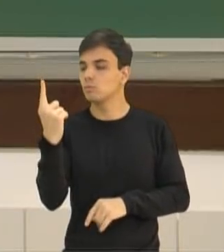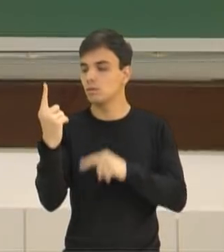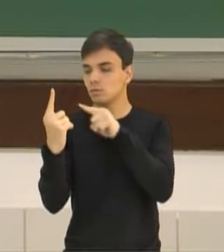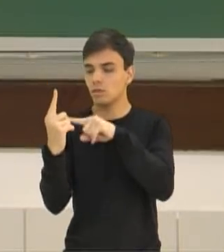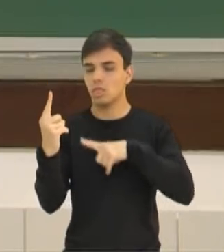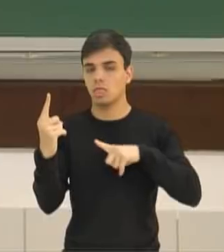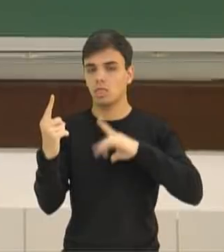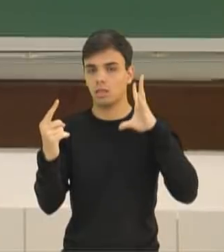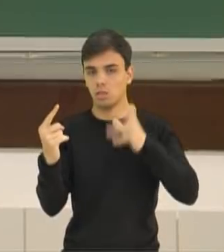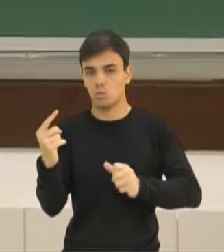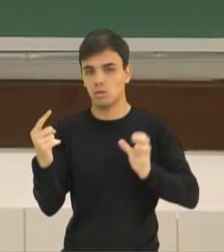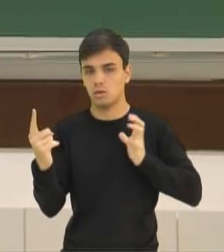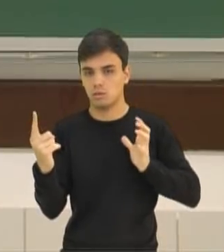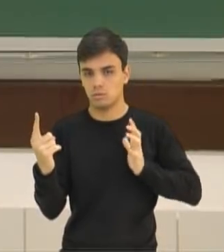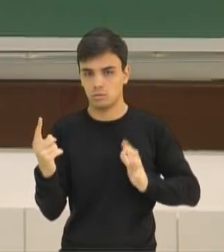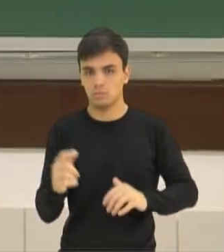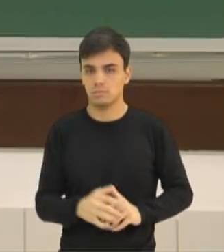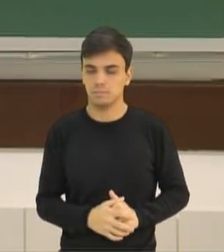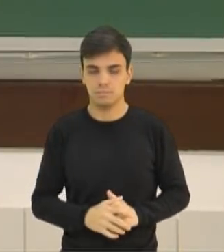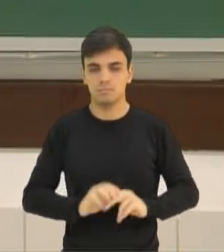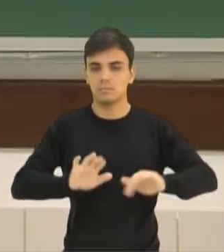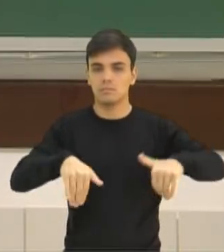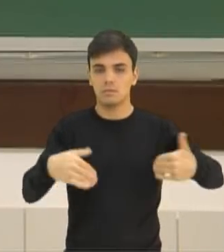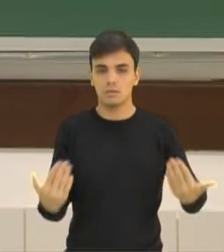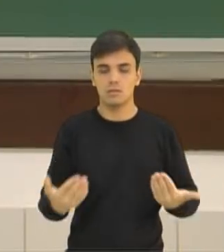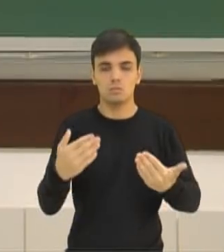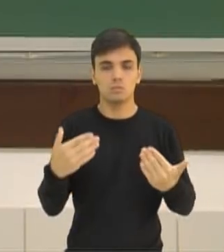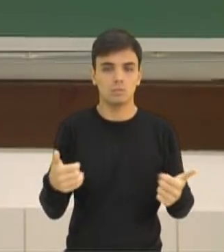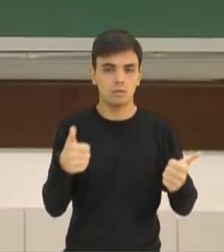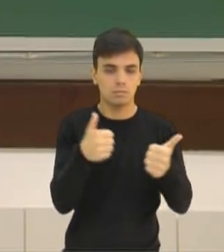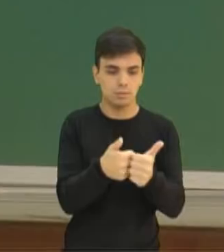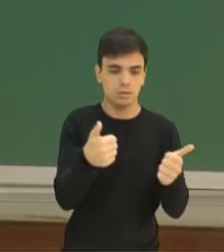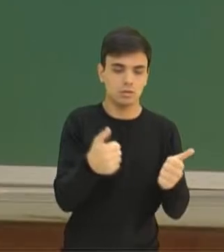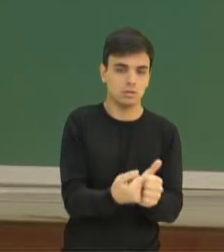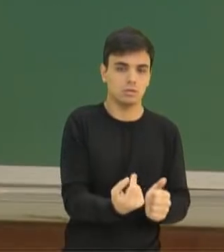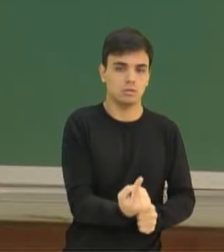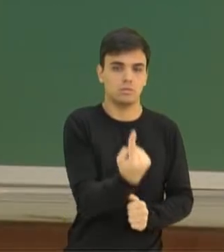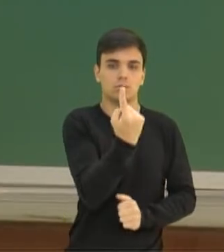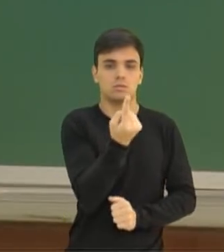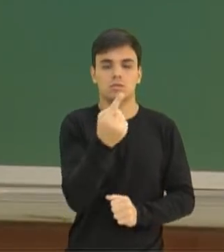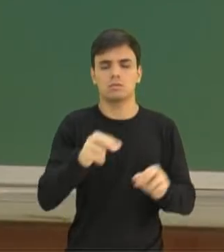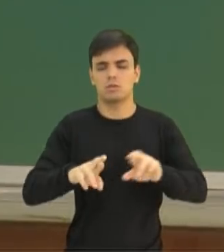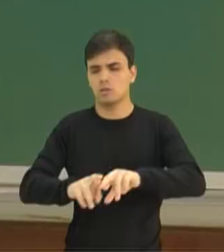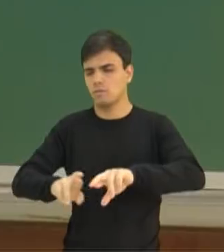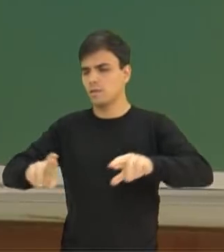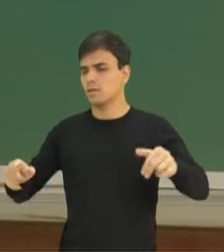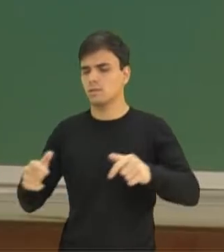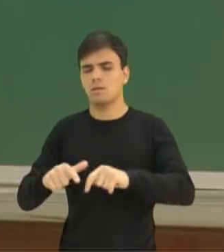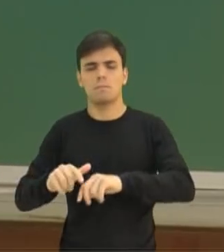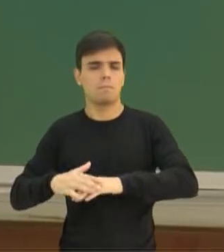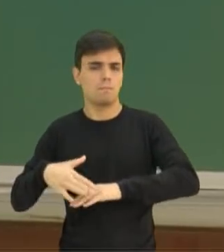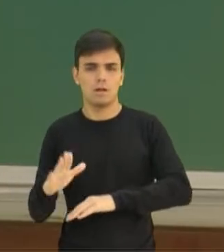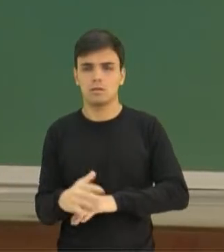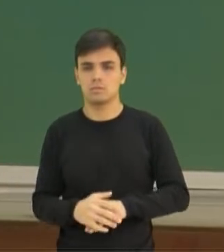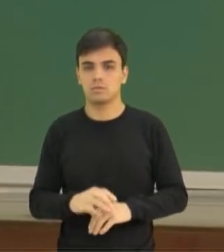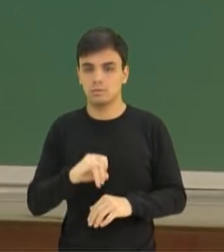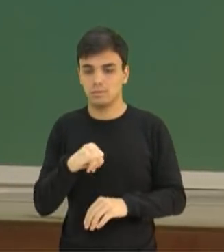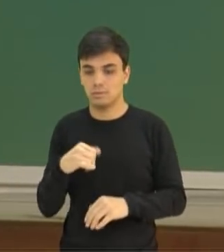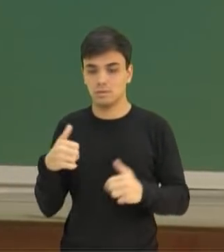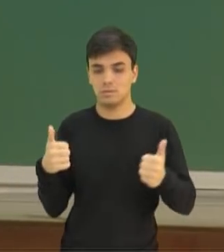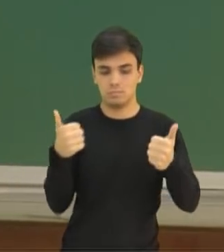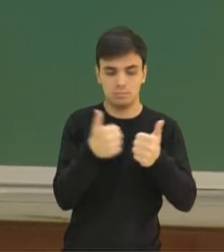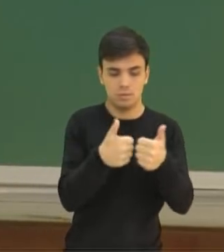toda a riqueza. Então, quanto mais perto de 1, maiores são as diferenças. Quanto mais perto de